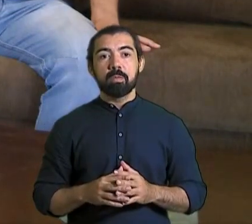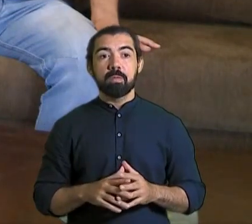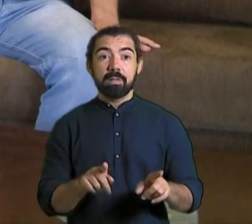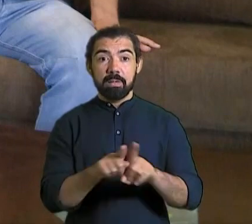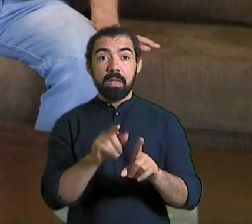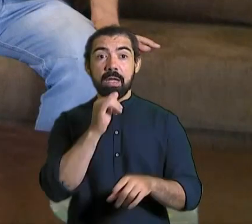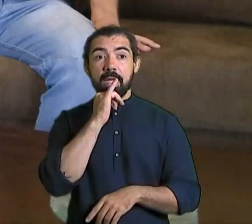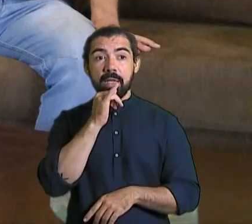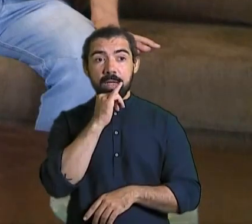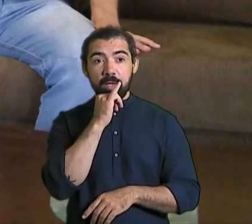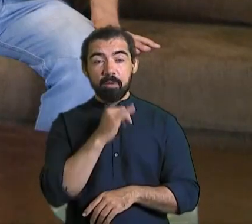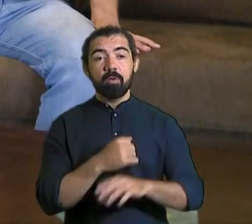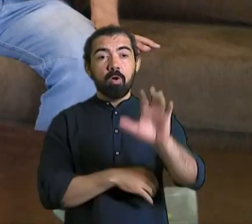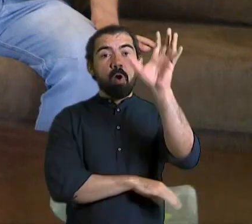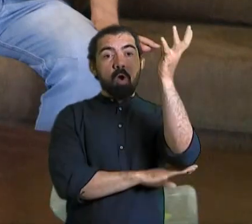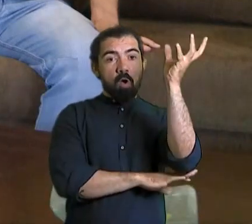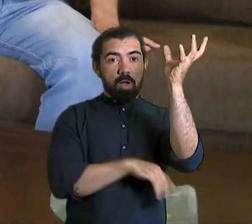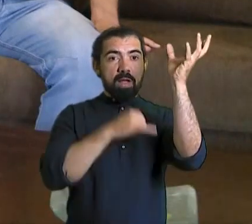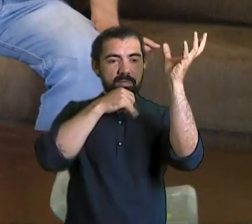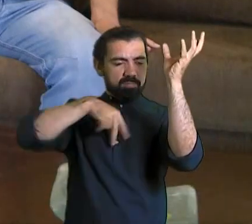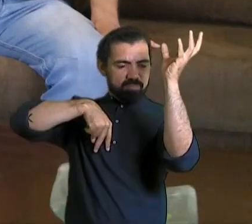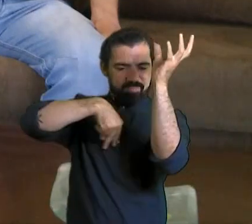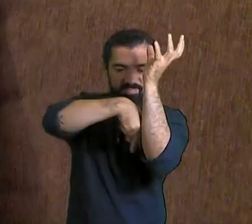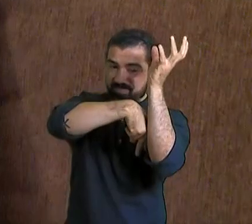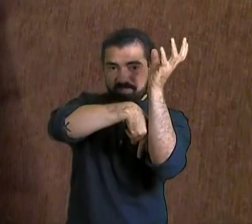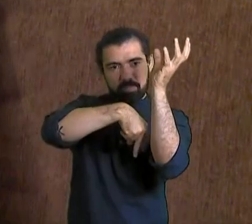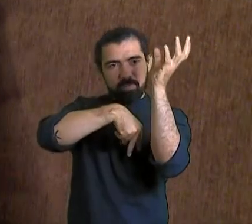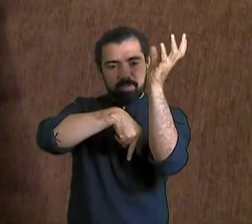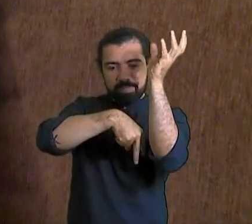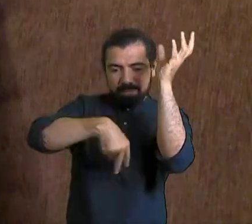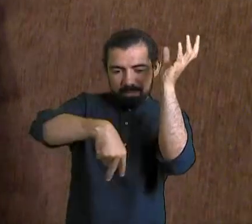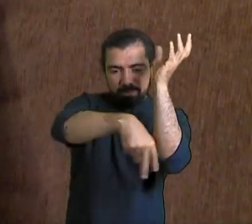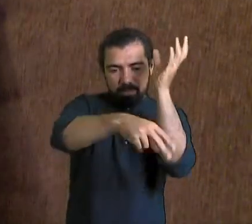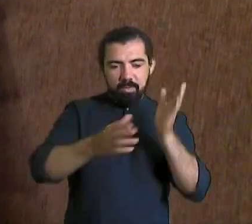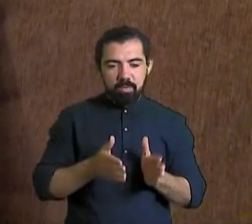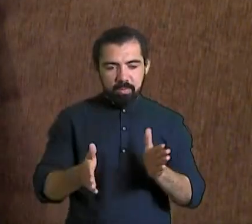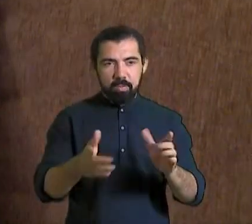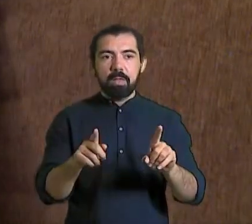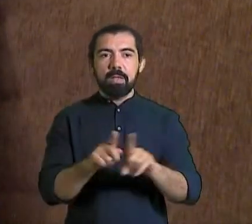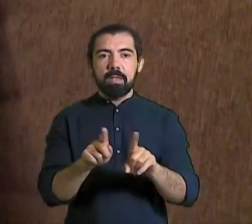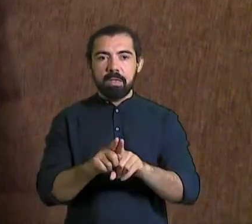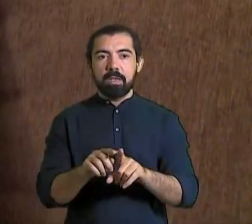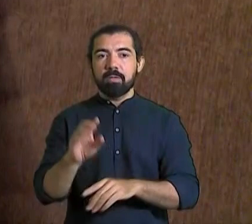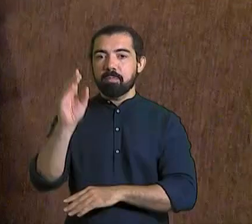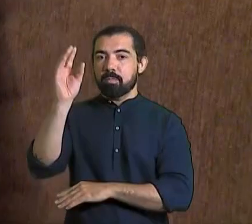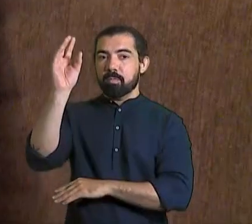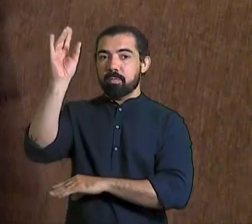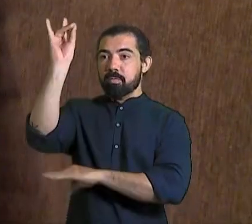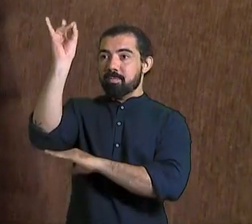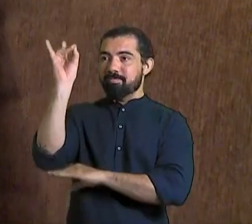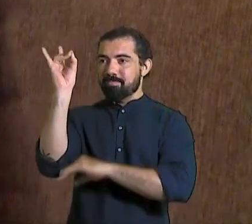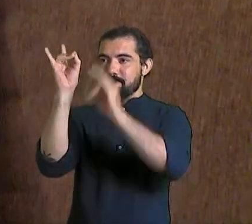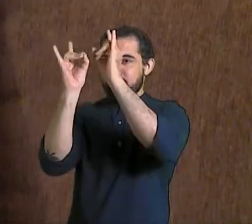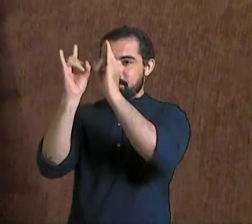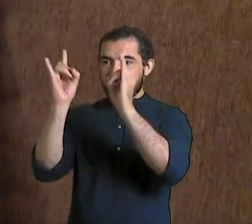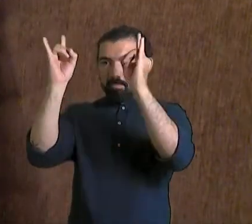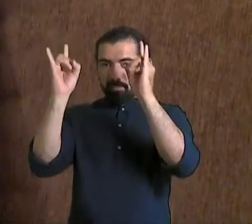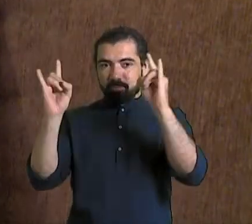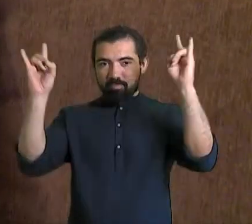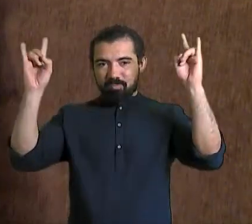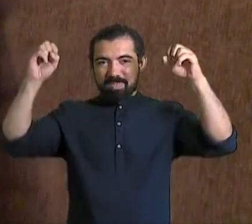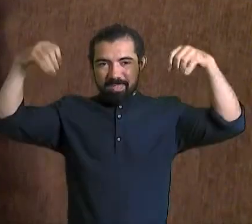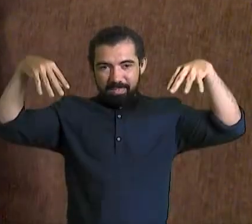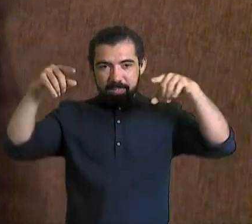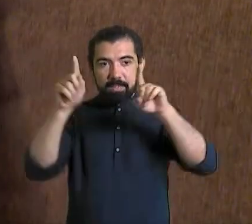que viesse nos dar uma mobilidade melhor para caminharmos. Os postes também, a questão das placas das ruas que ficam em